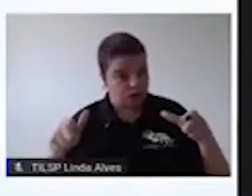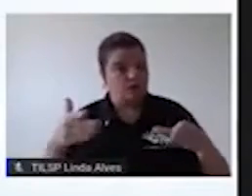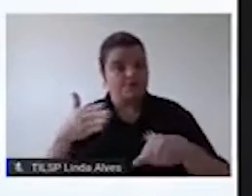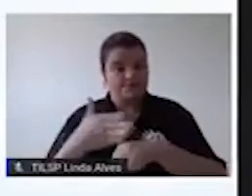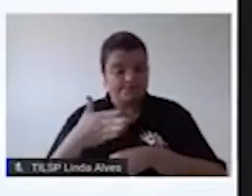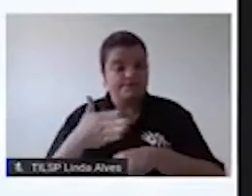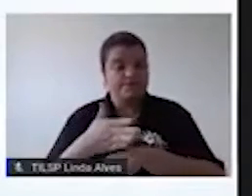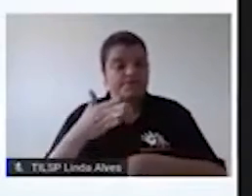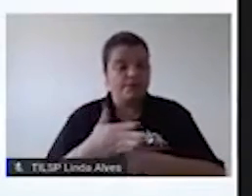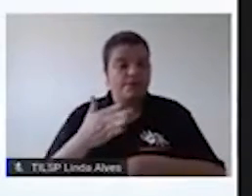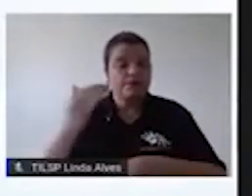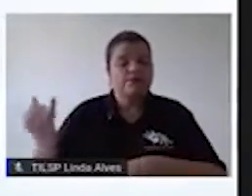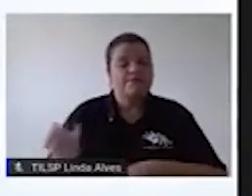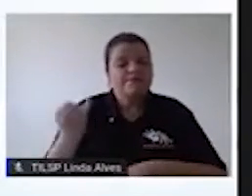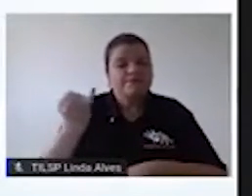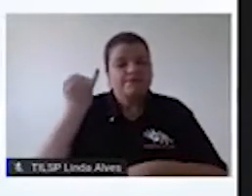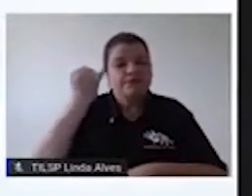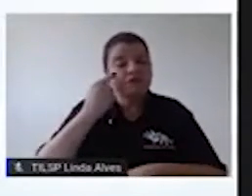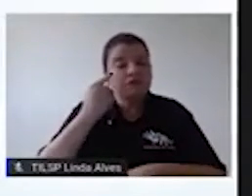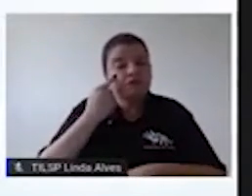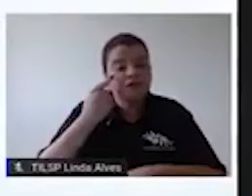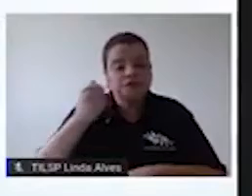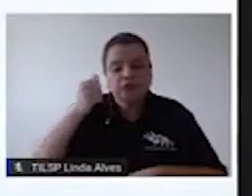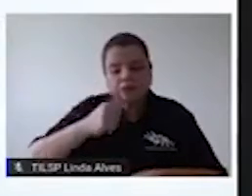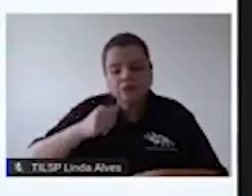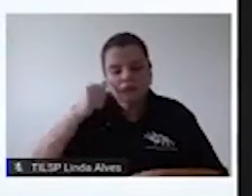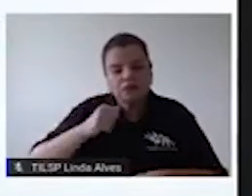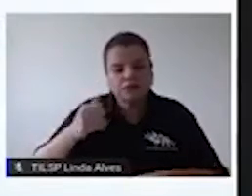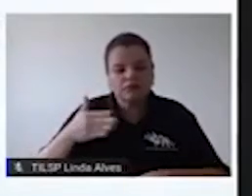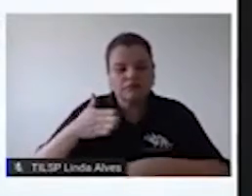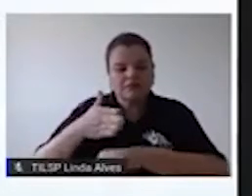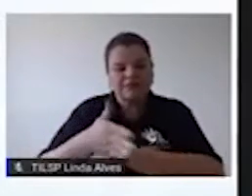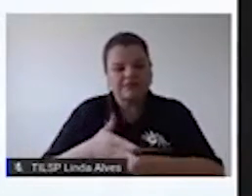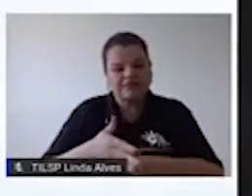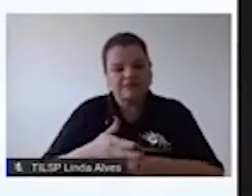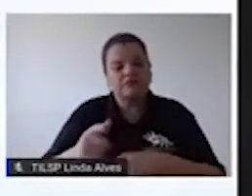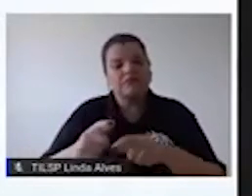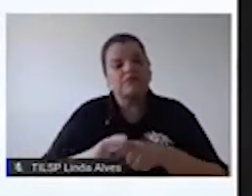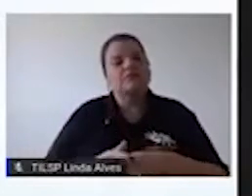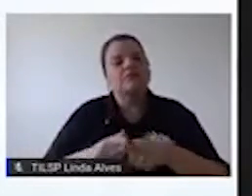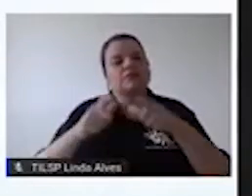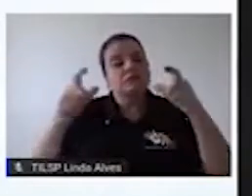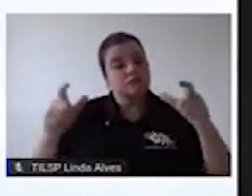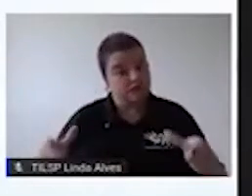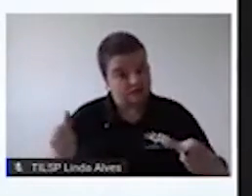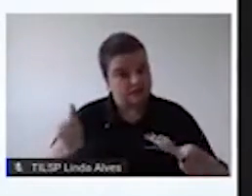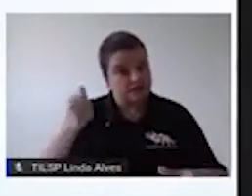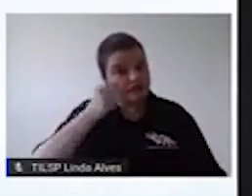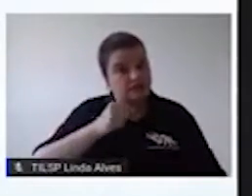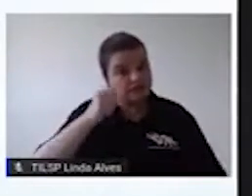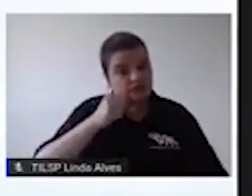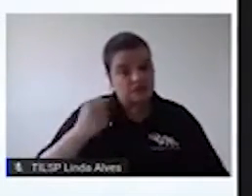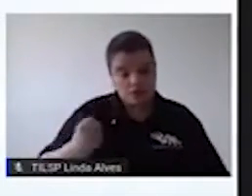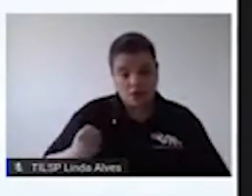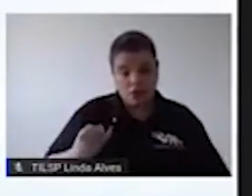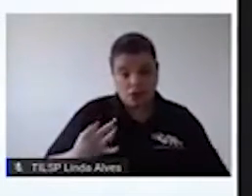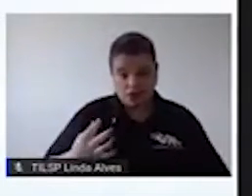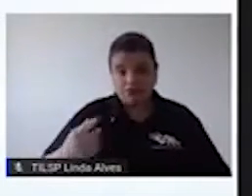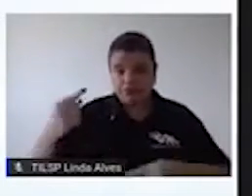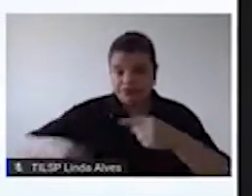é importante a gente entender que, assim, cresce o número de mulheres na